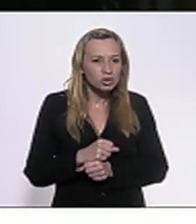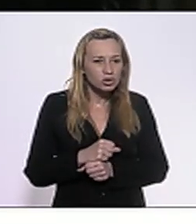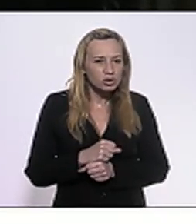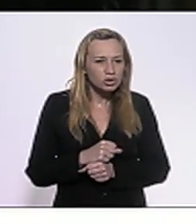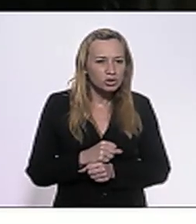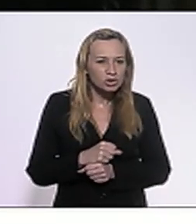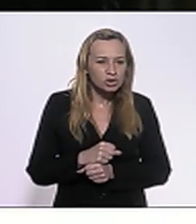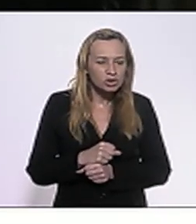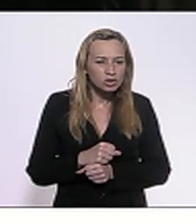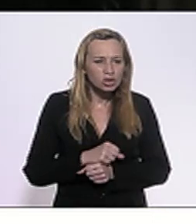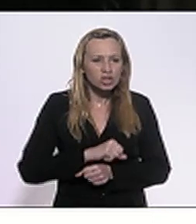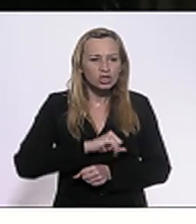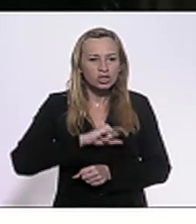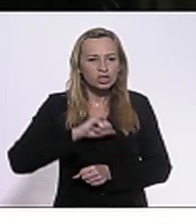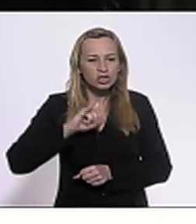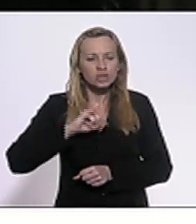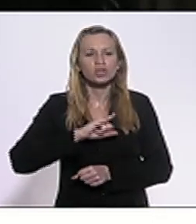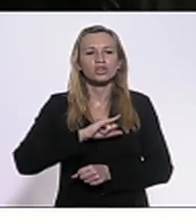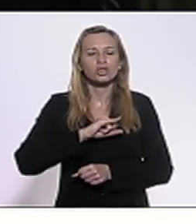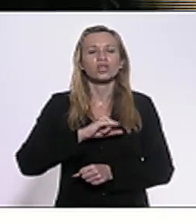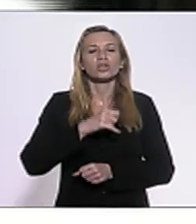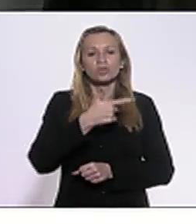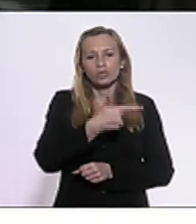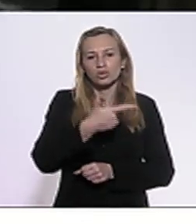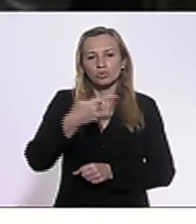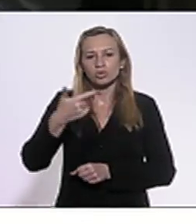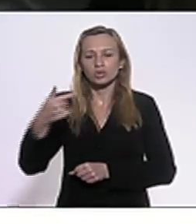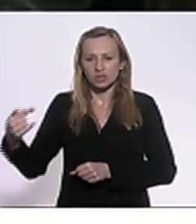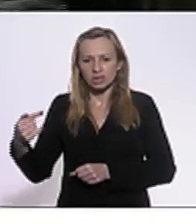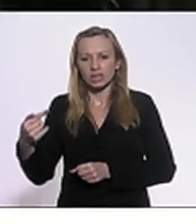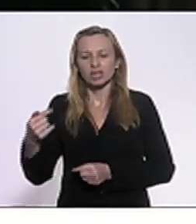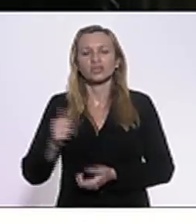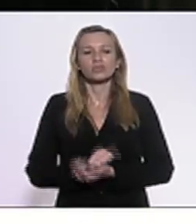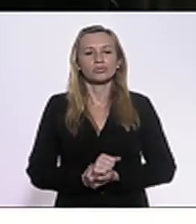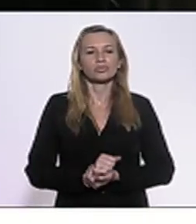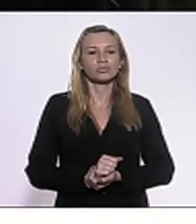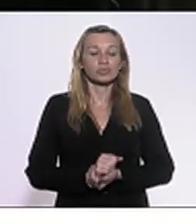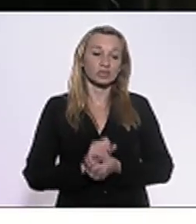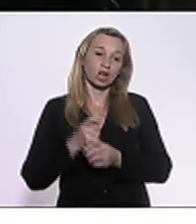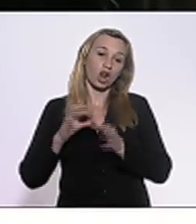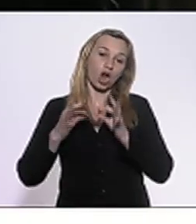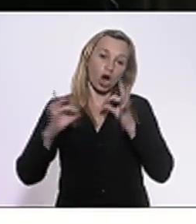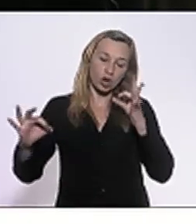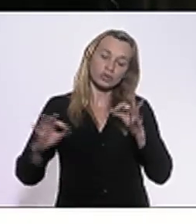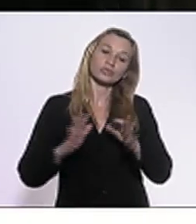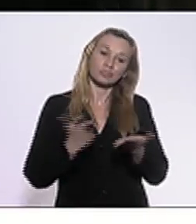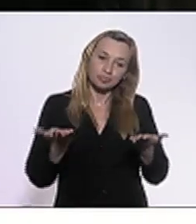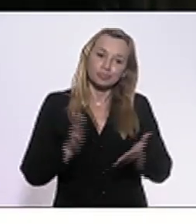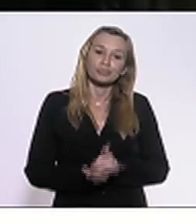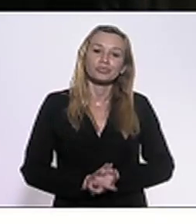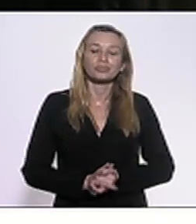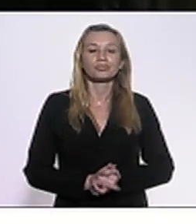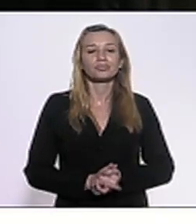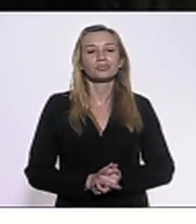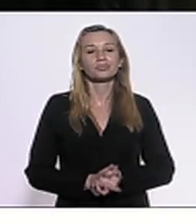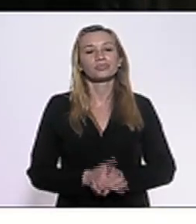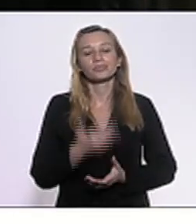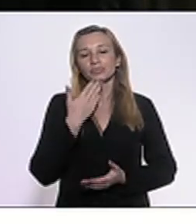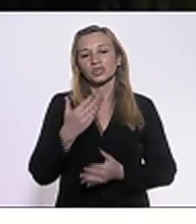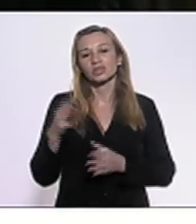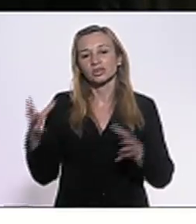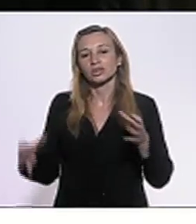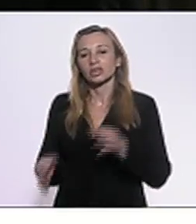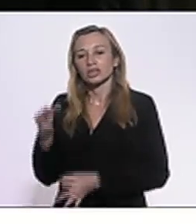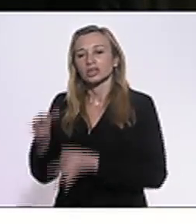Mas tem uma... 2017 é a atualização. Então não está longe. Apesar de eu já ter pedido ao tribunal